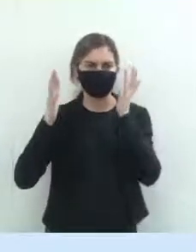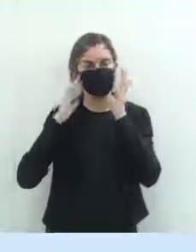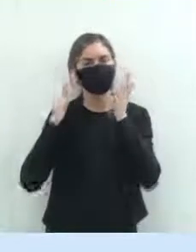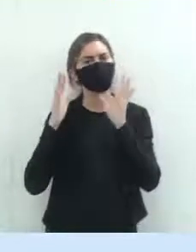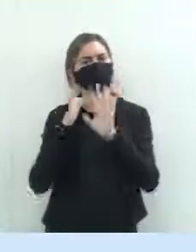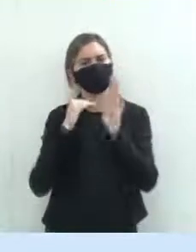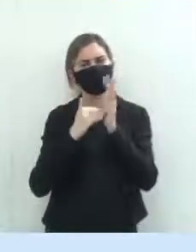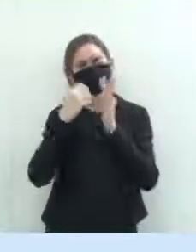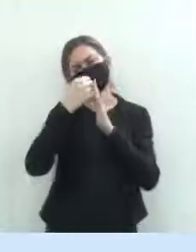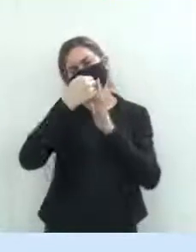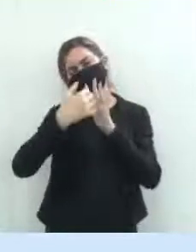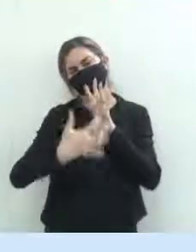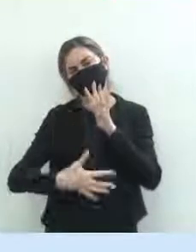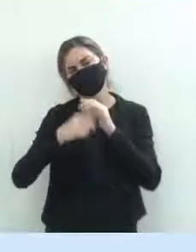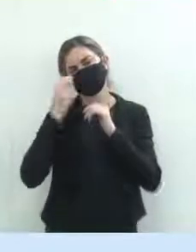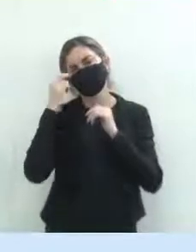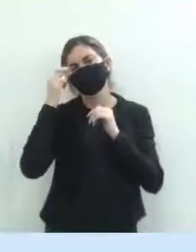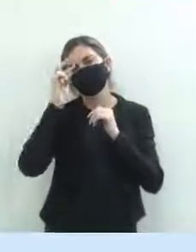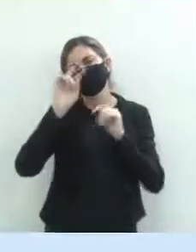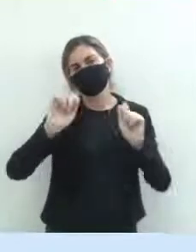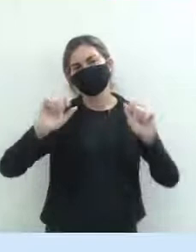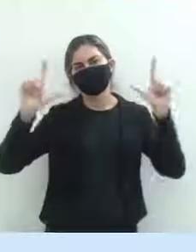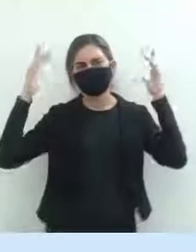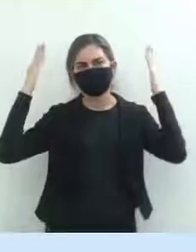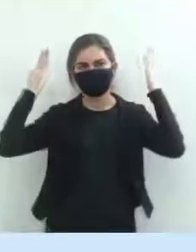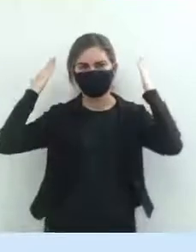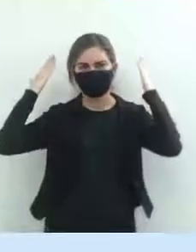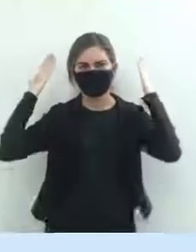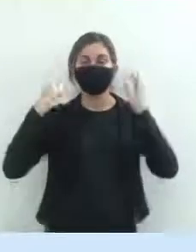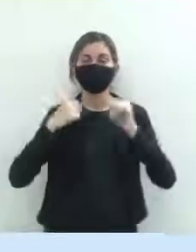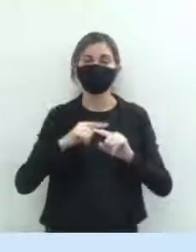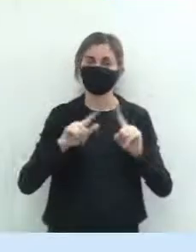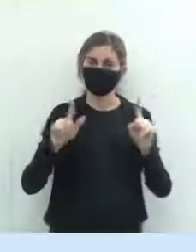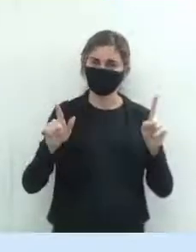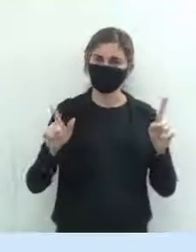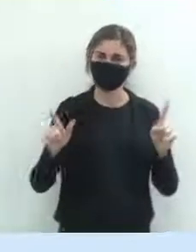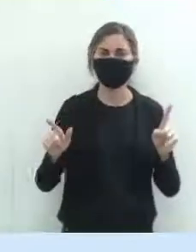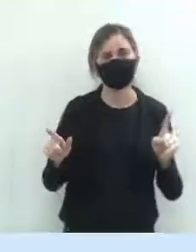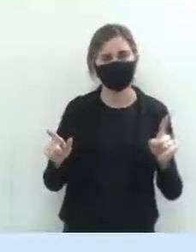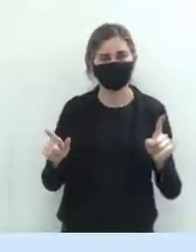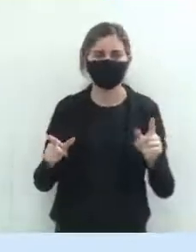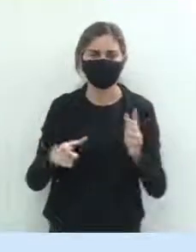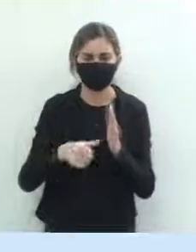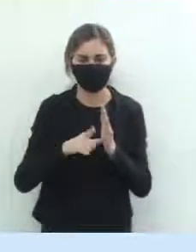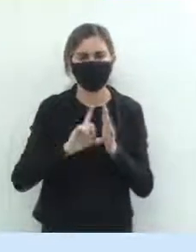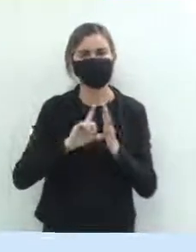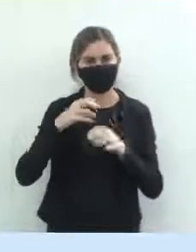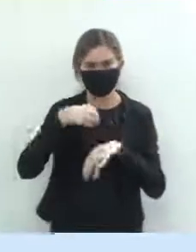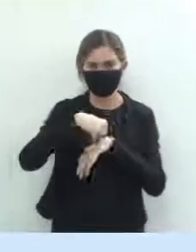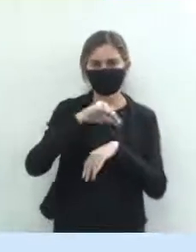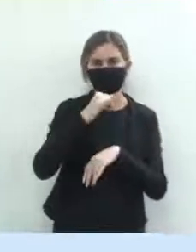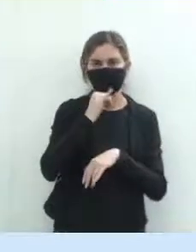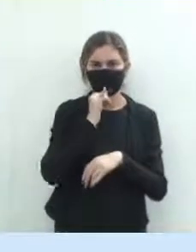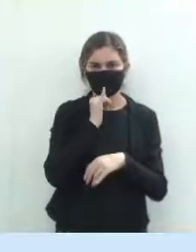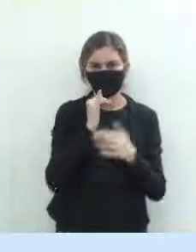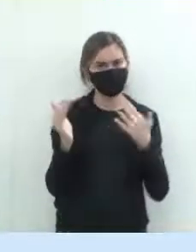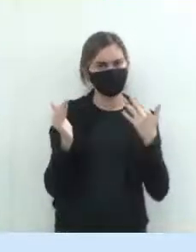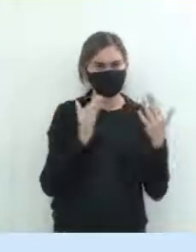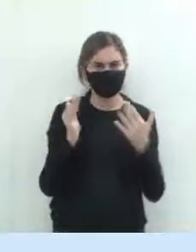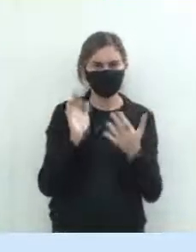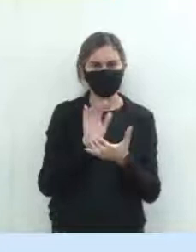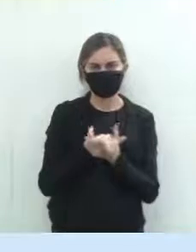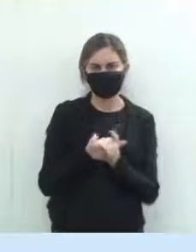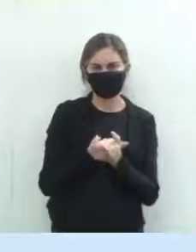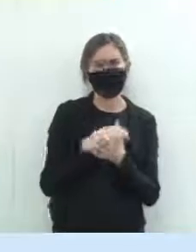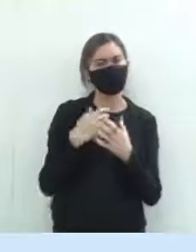essas definições que vocês podem ver aí nos slides. Porém, antes de eu dar esse exemplo do casamento, deixa eu, para que